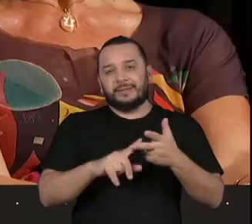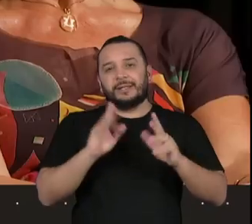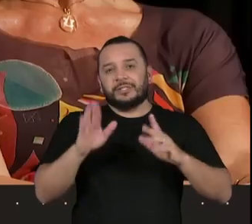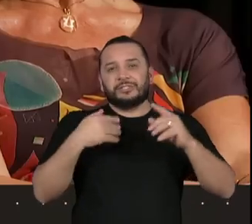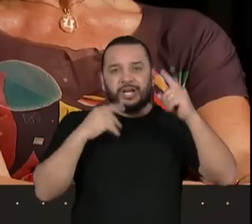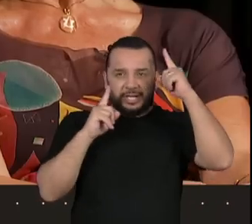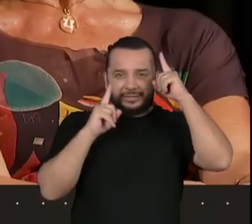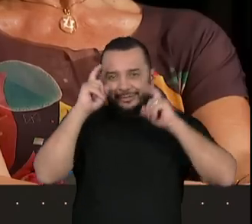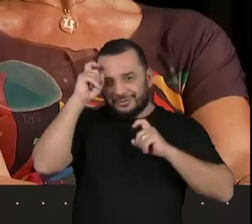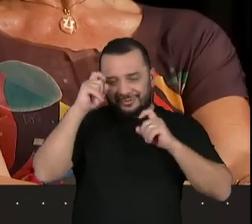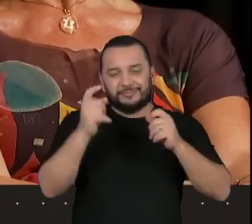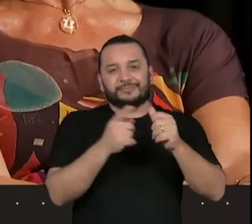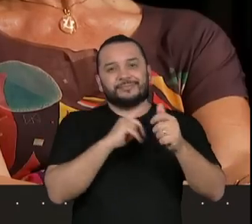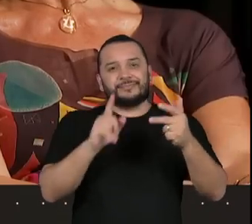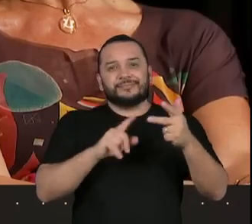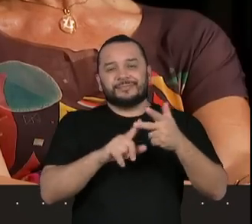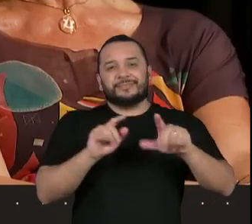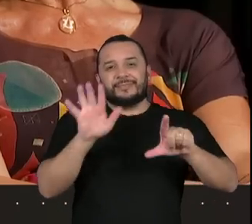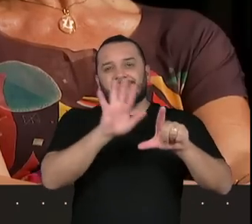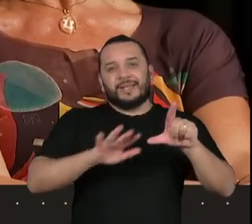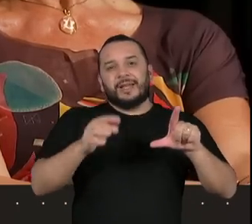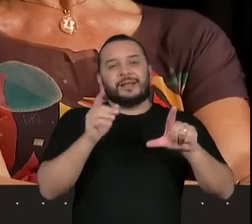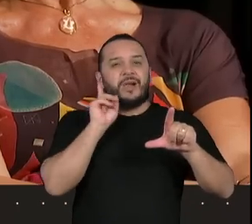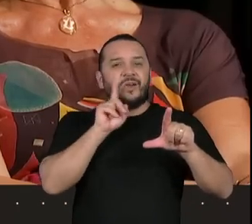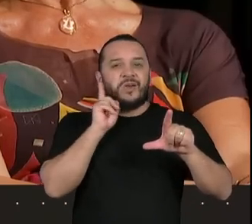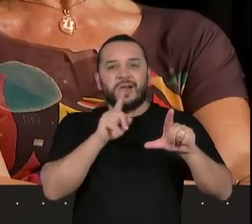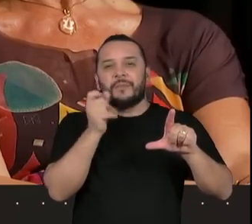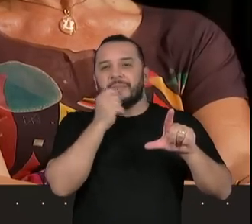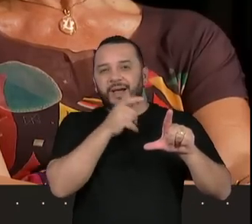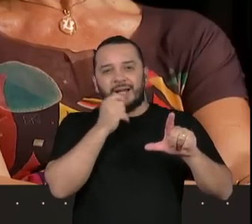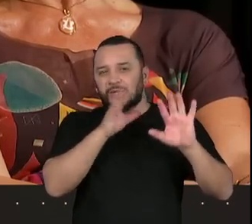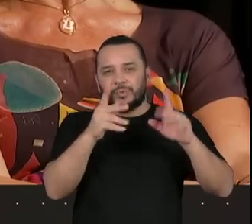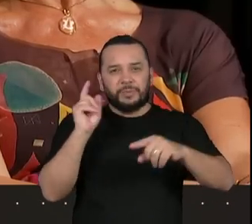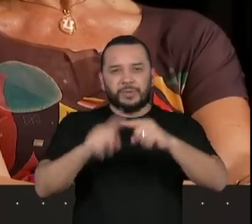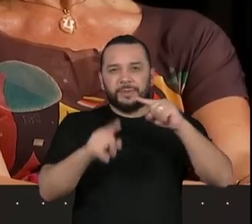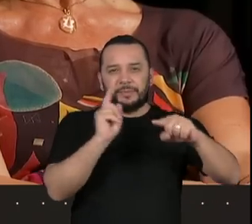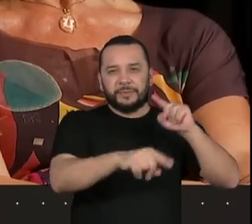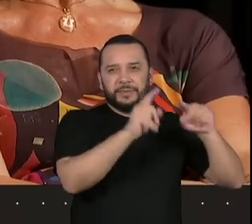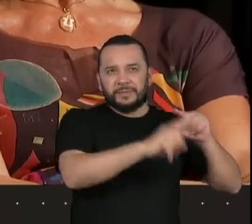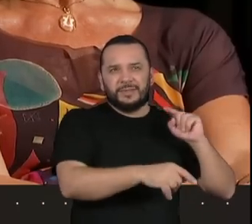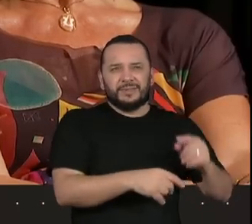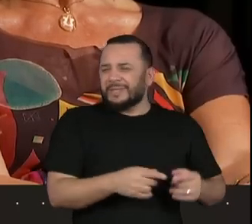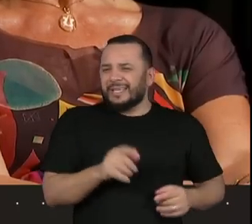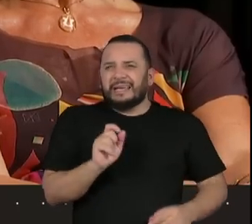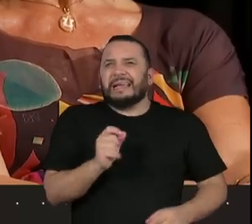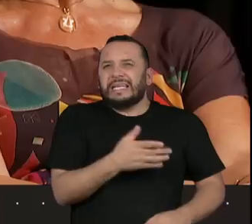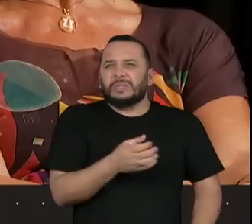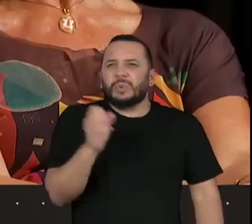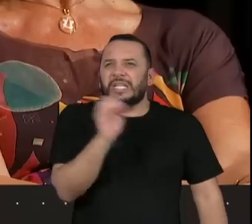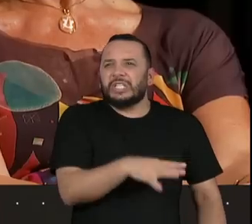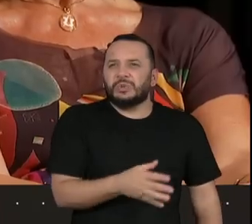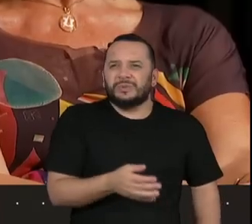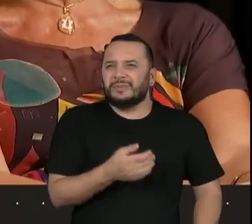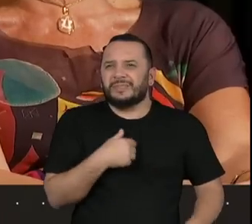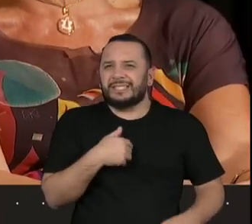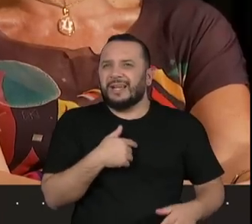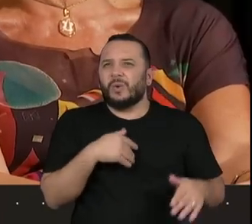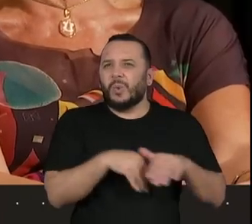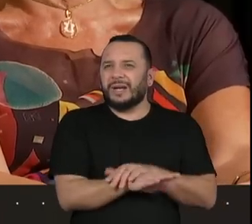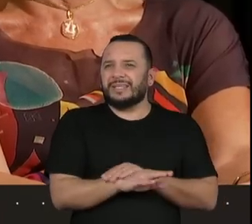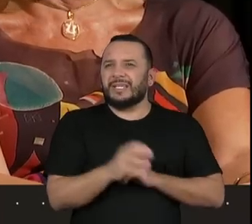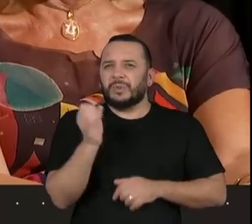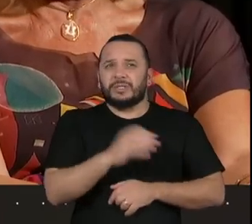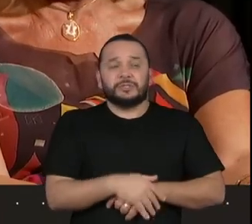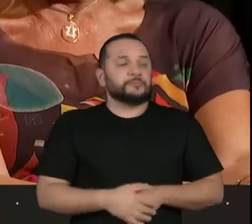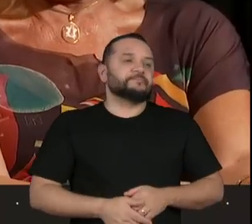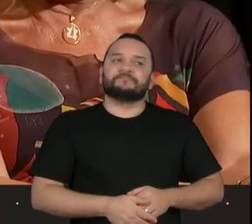e charges, e tudo. E aí ela falou, Inácio, o que é isso? Lixo? Você está colecionando lixo? Eu